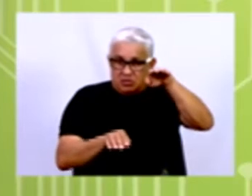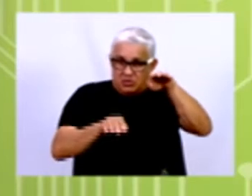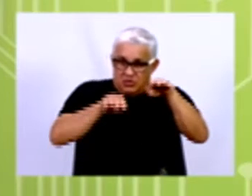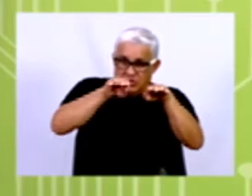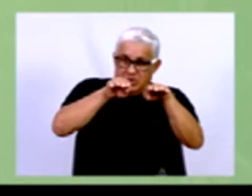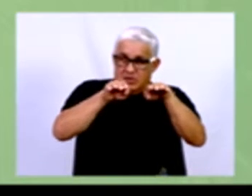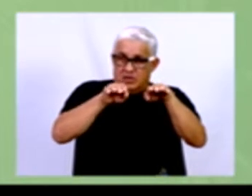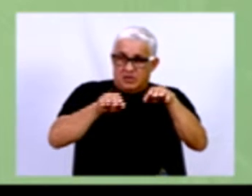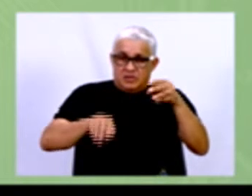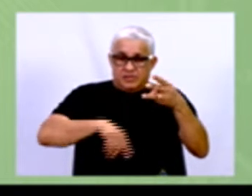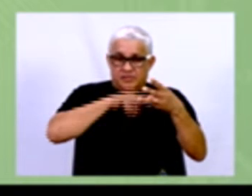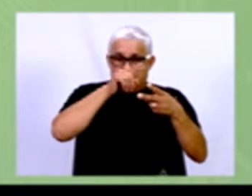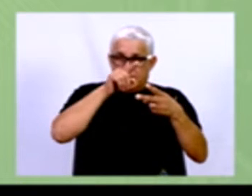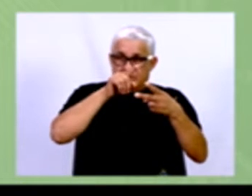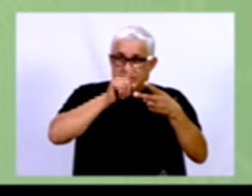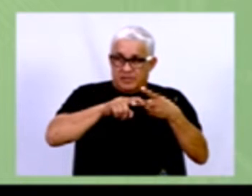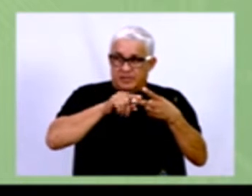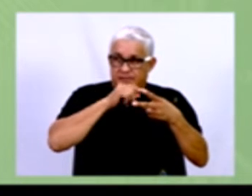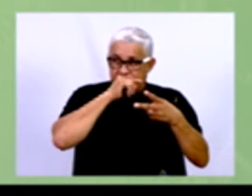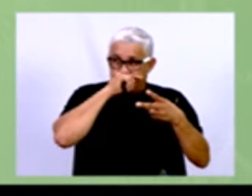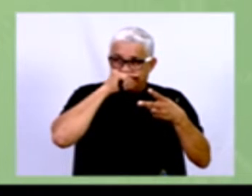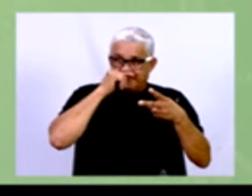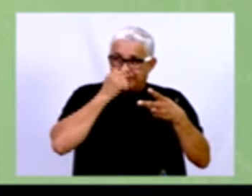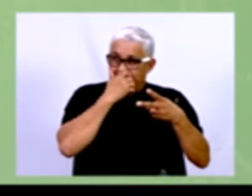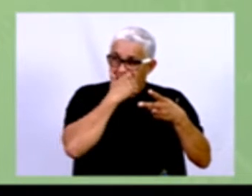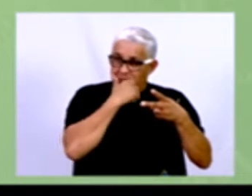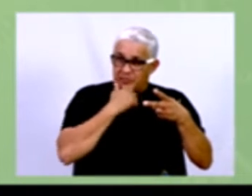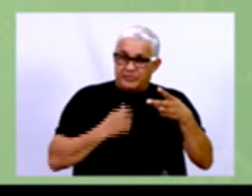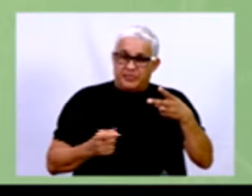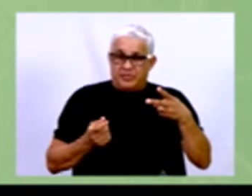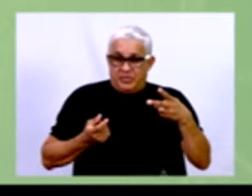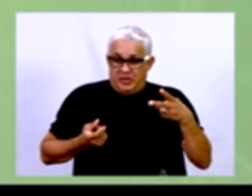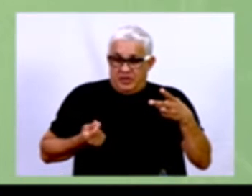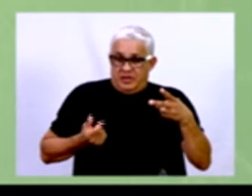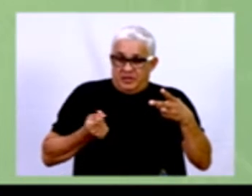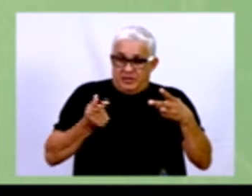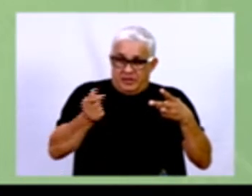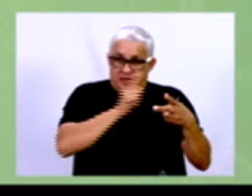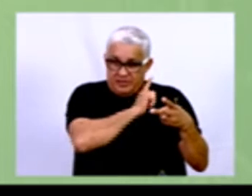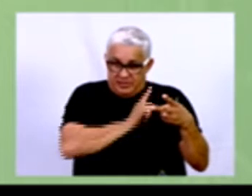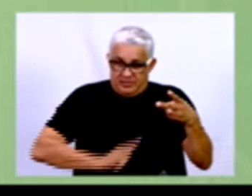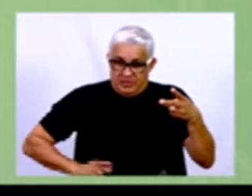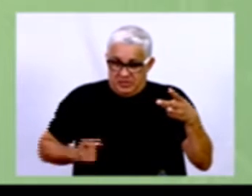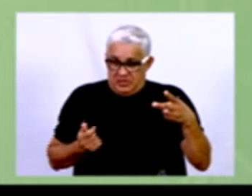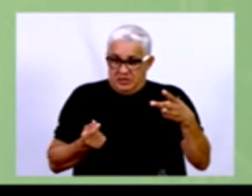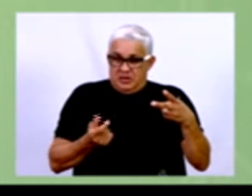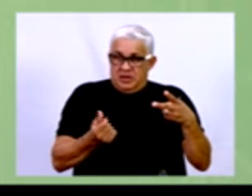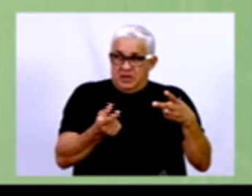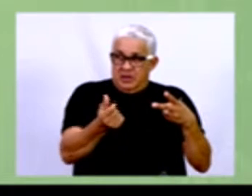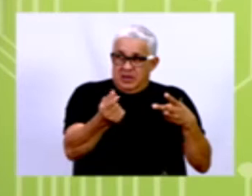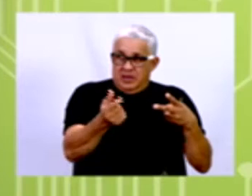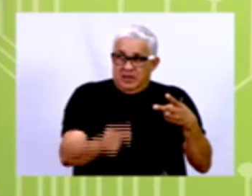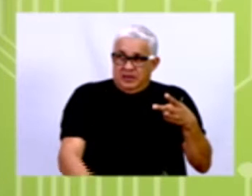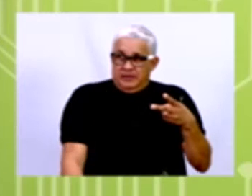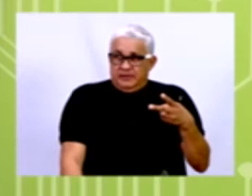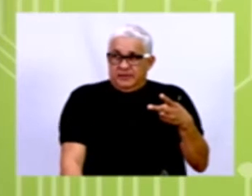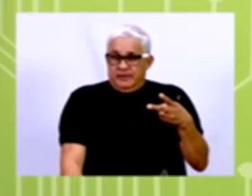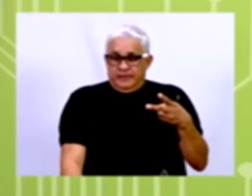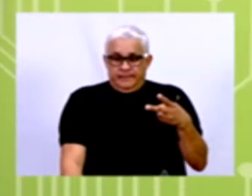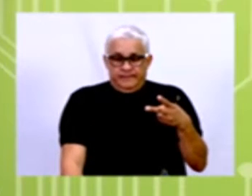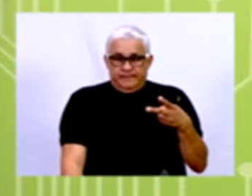real. A segunda injeção econômica importante são os gastos do governo. Ou seja,